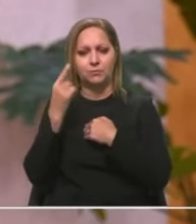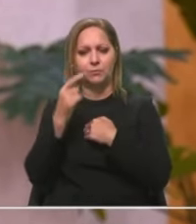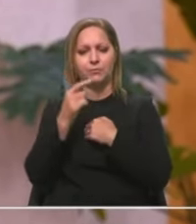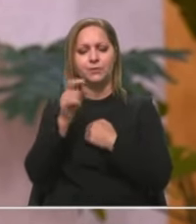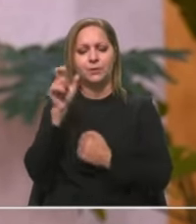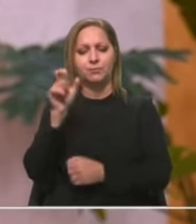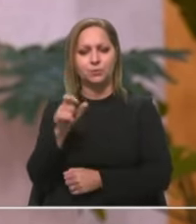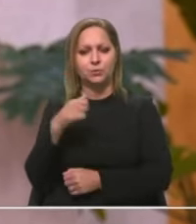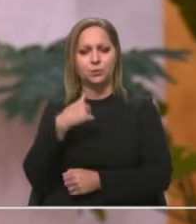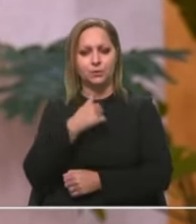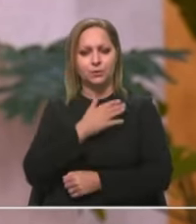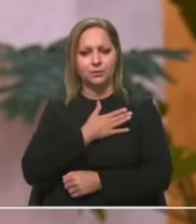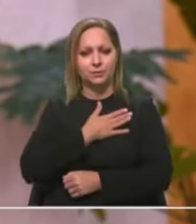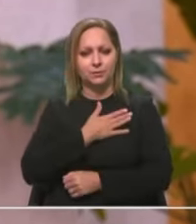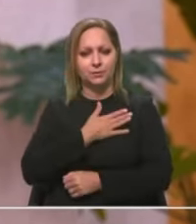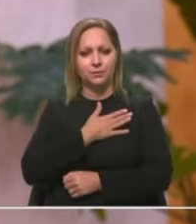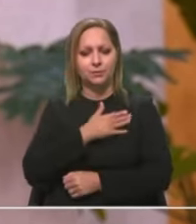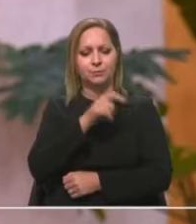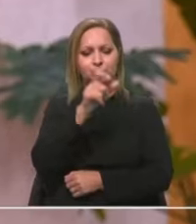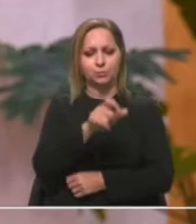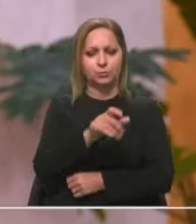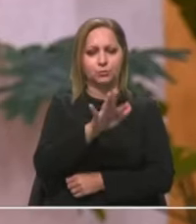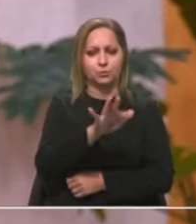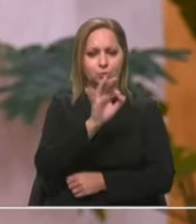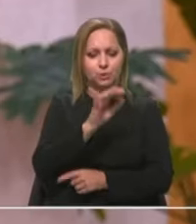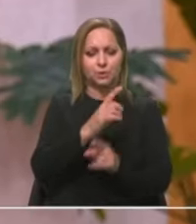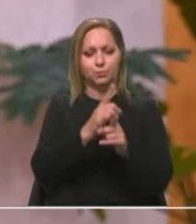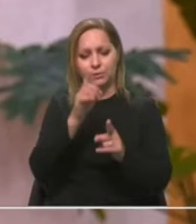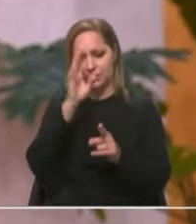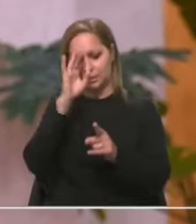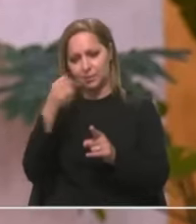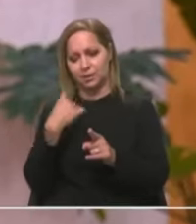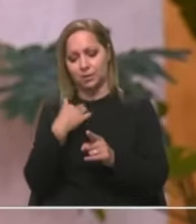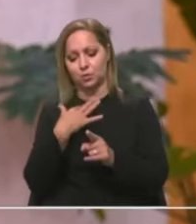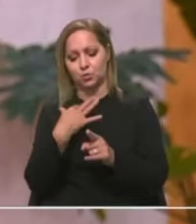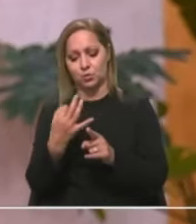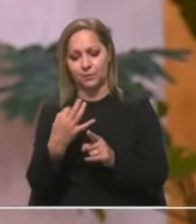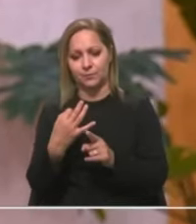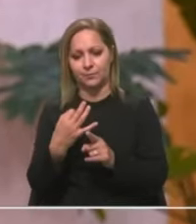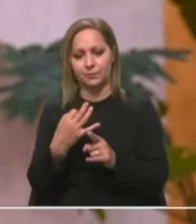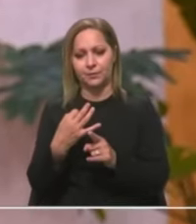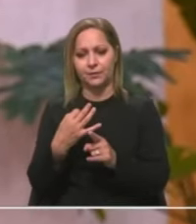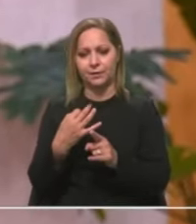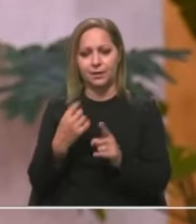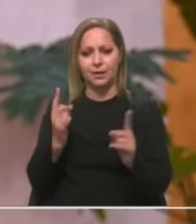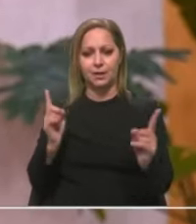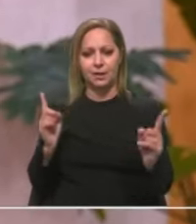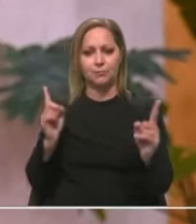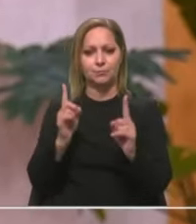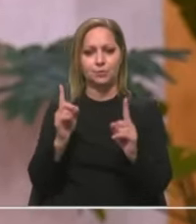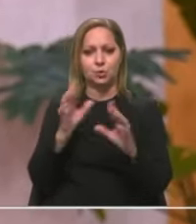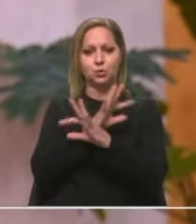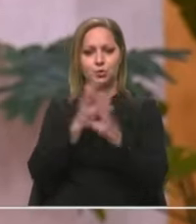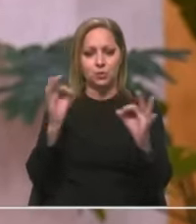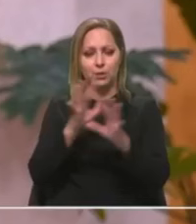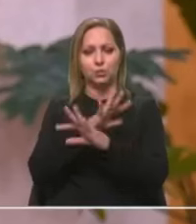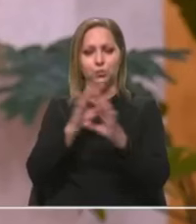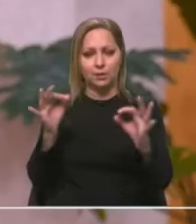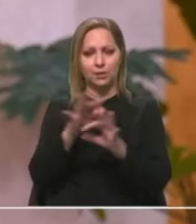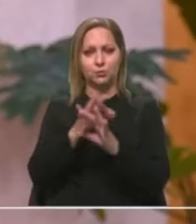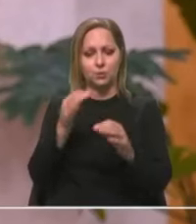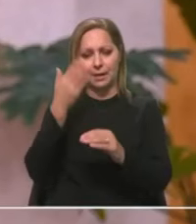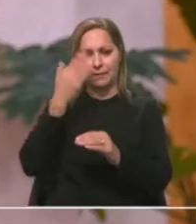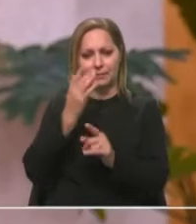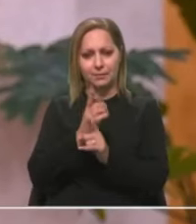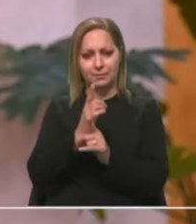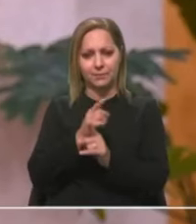eu adorava, que eu nomeei a ela porque sabia que ela ia nomear a mim, comecemos a nomear-nos uma à outra no mesmo dia,